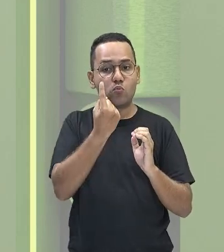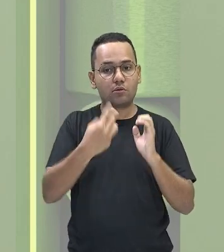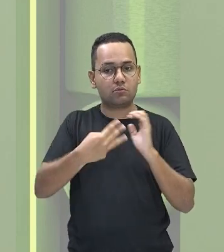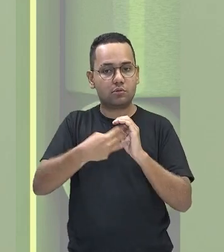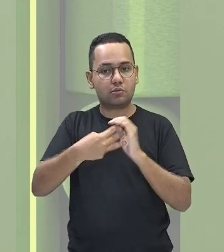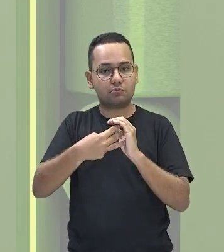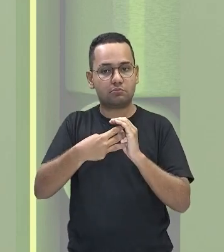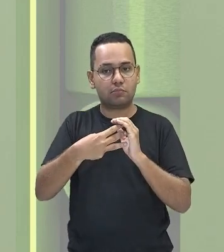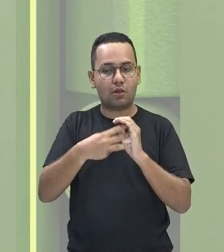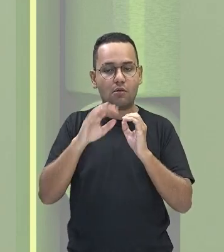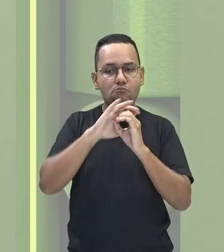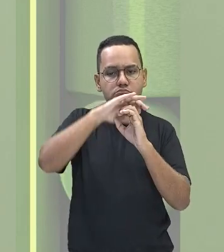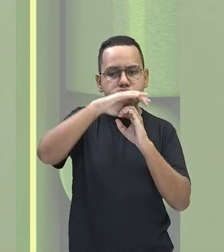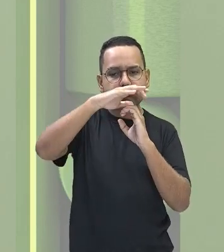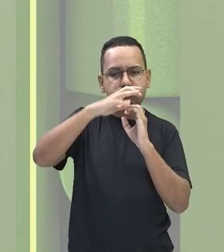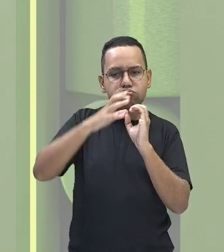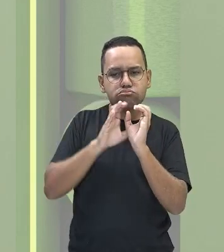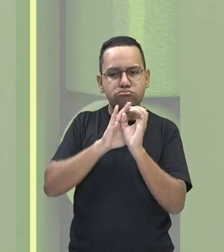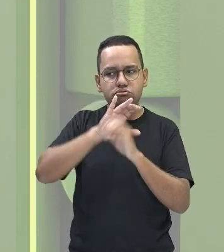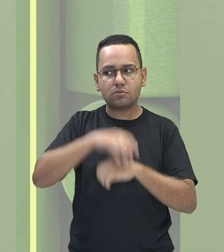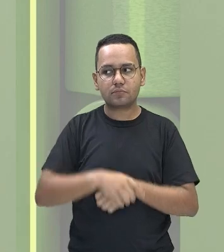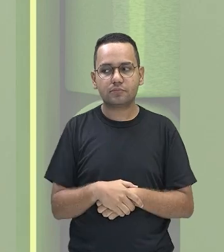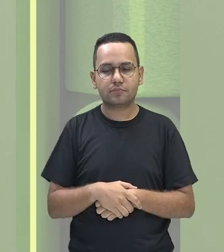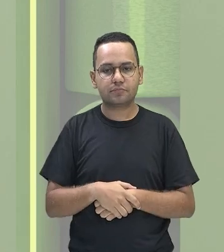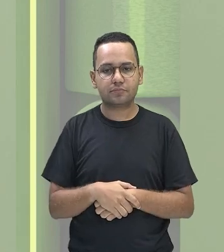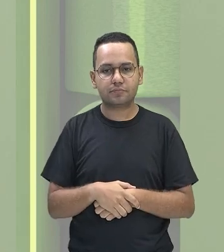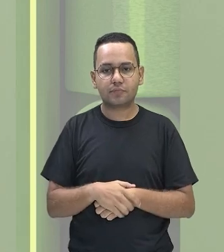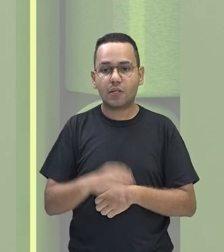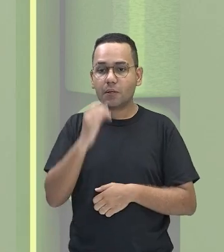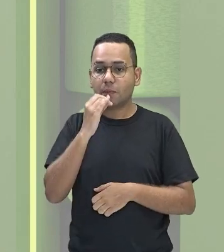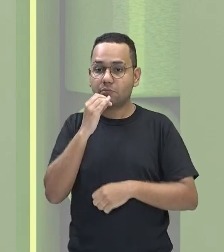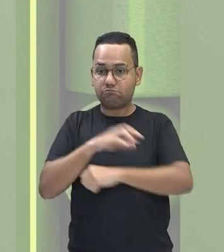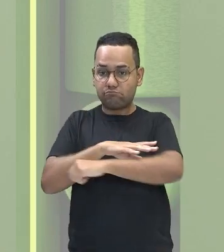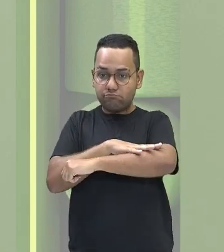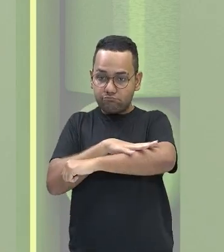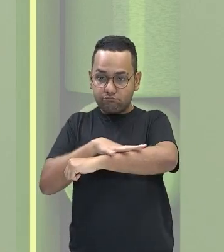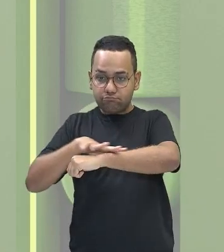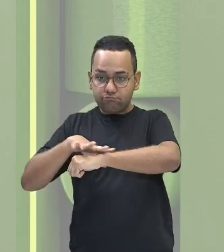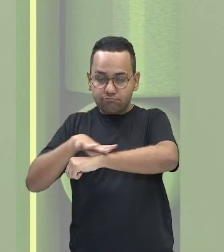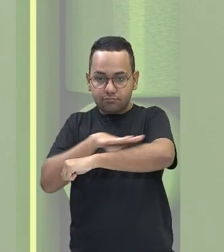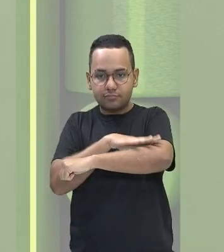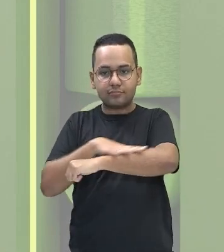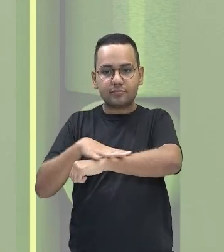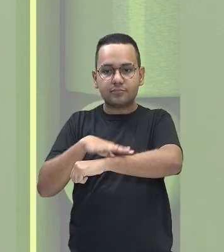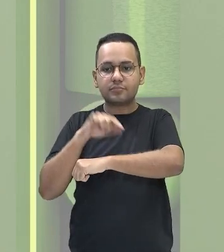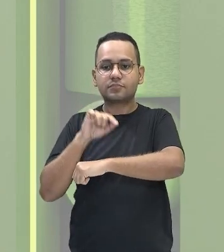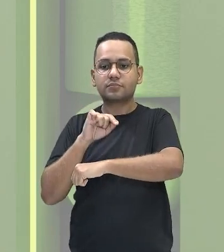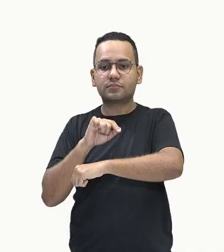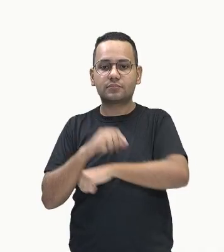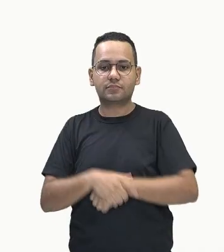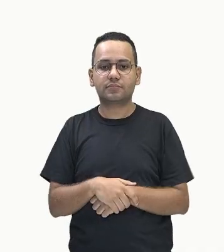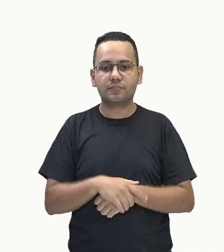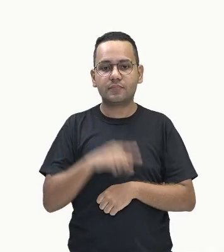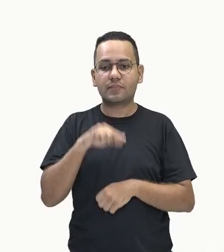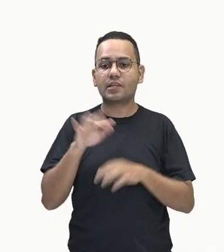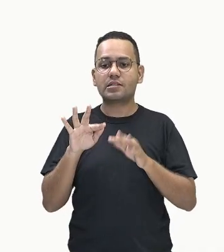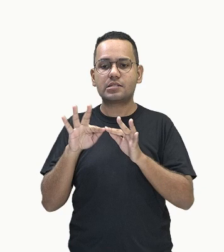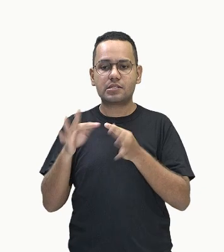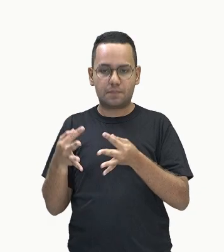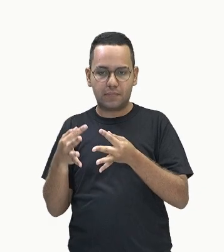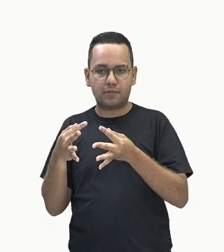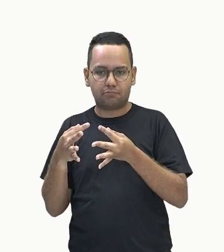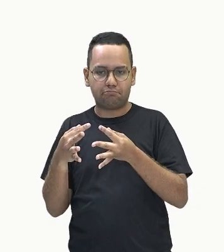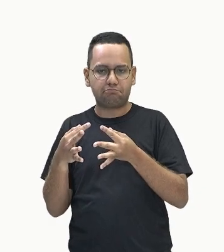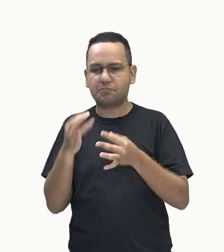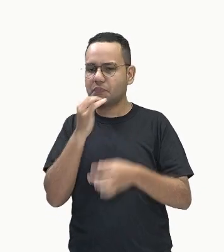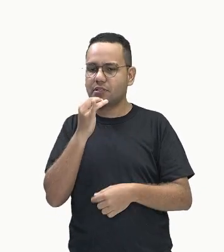tem uma camada de células, como o da nossa pele, essa camada mais externa, tá bom? É um epitélio do tipo simples,